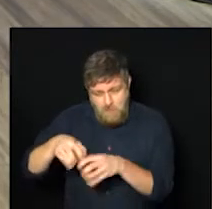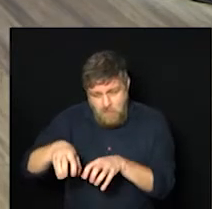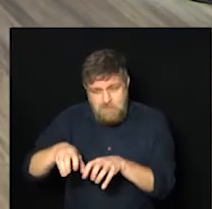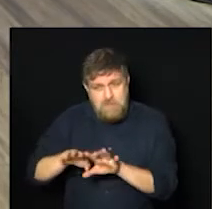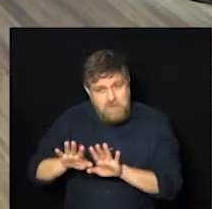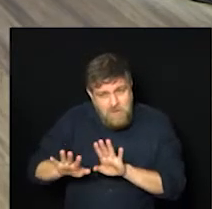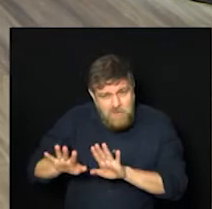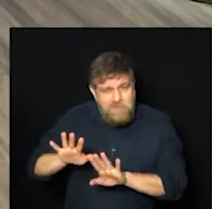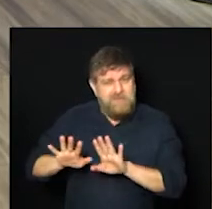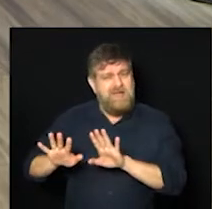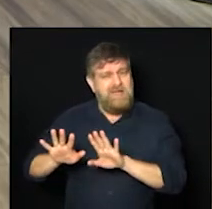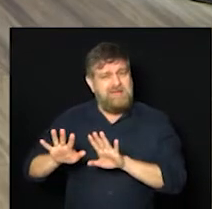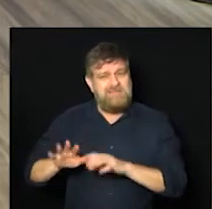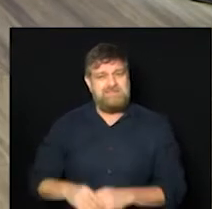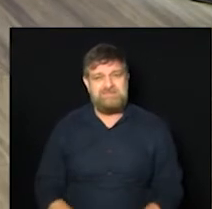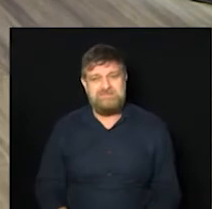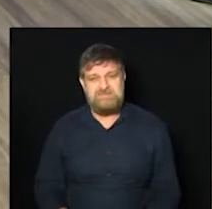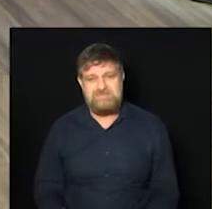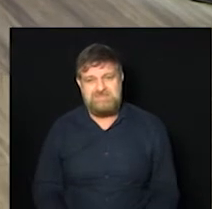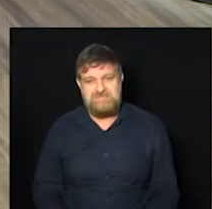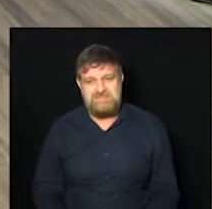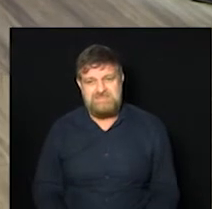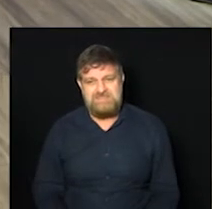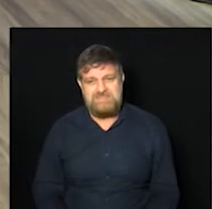cuidado nessa receita.